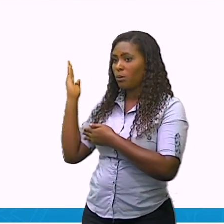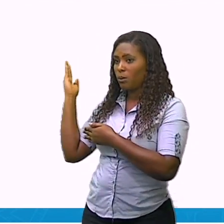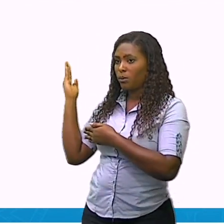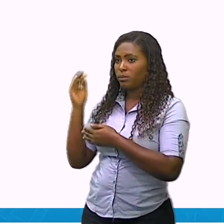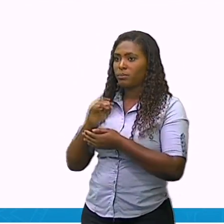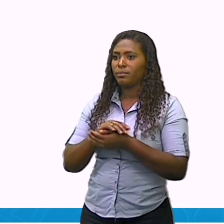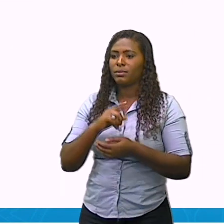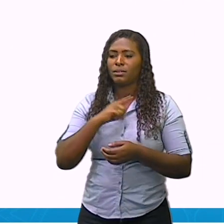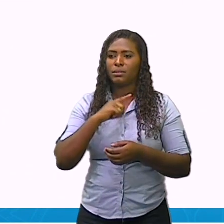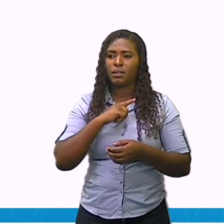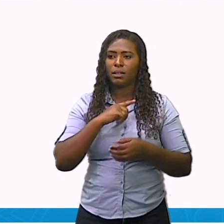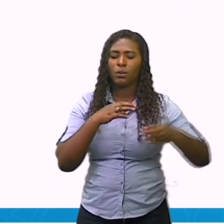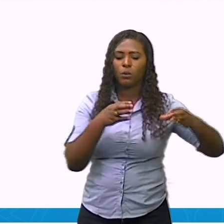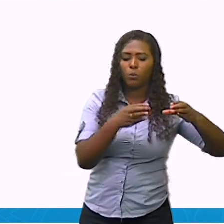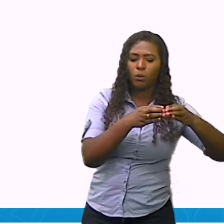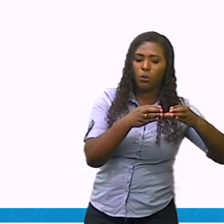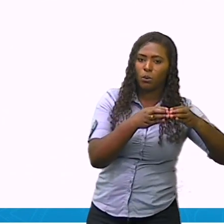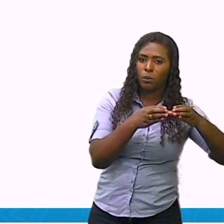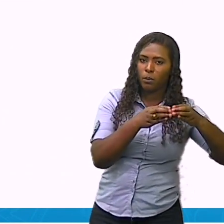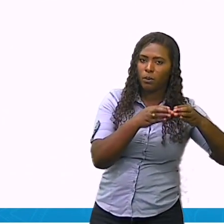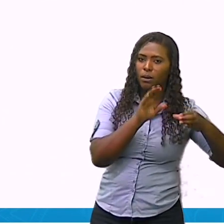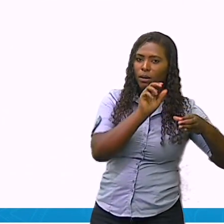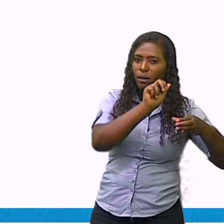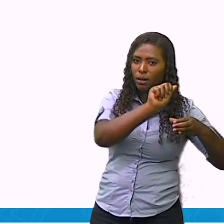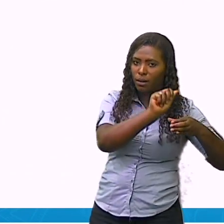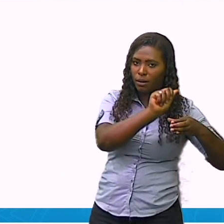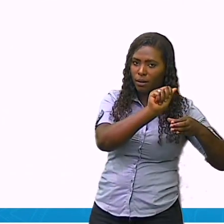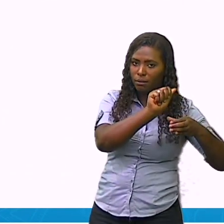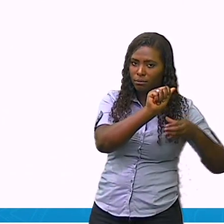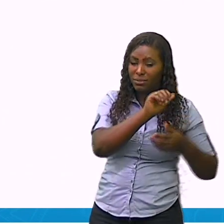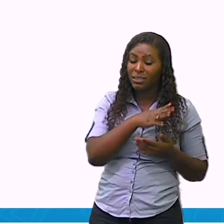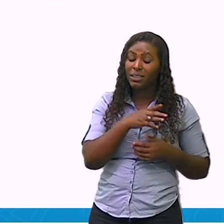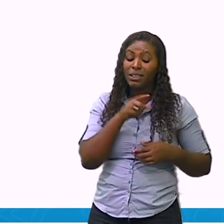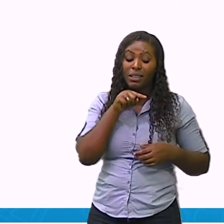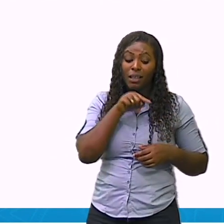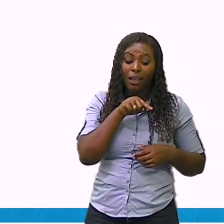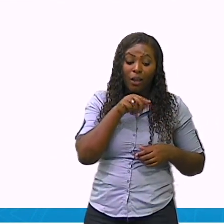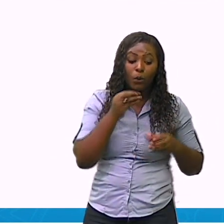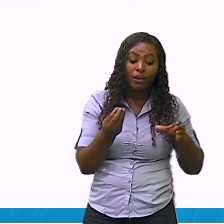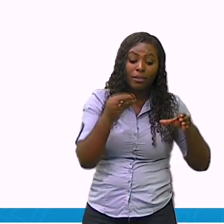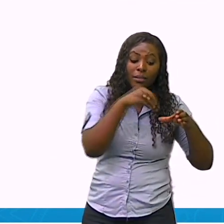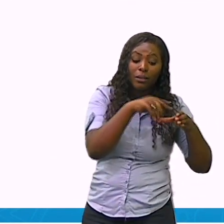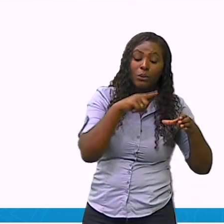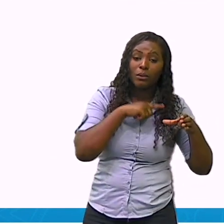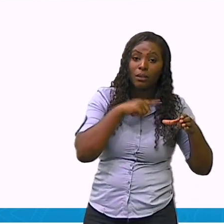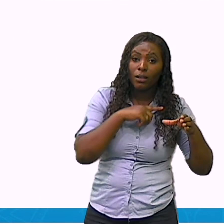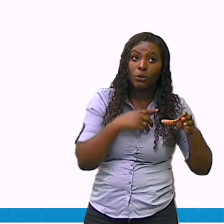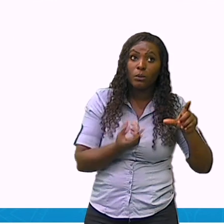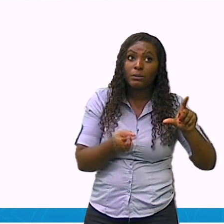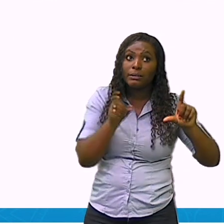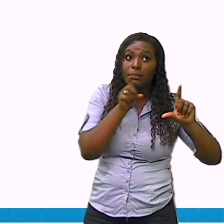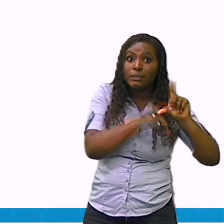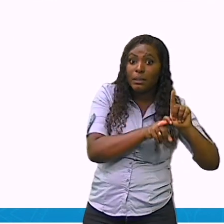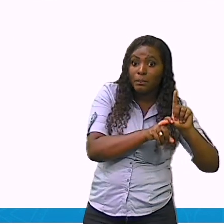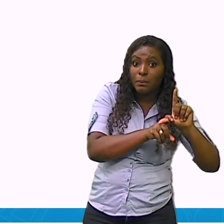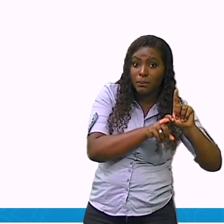temos o meu conjunto A, que são os termos dependentes, ele recebe o nome